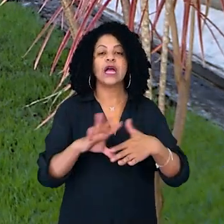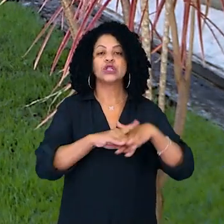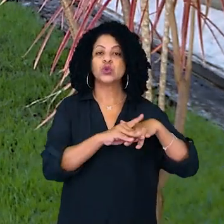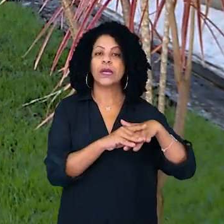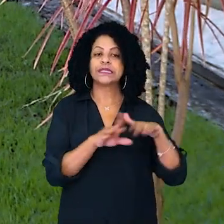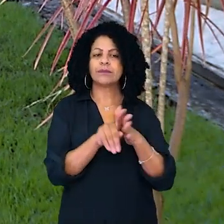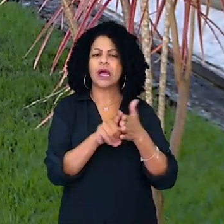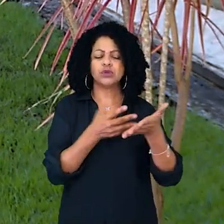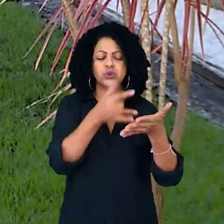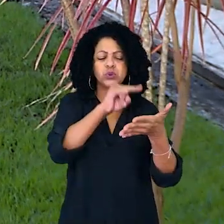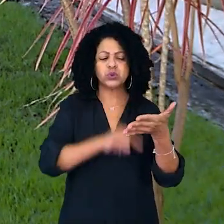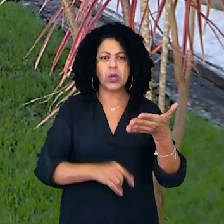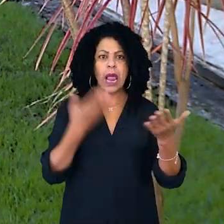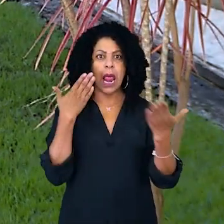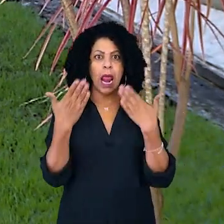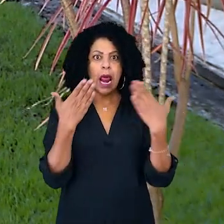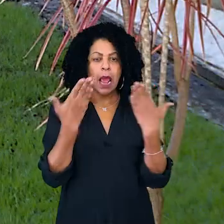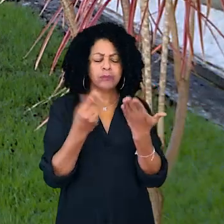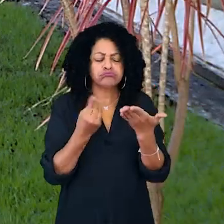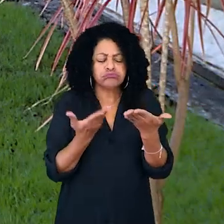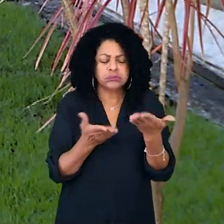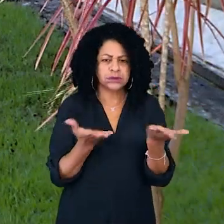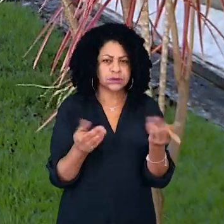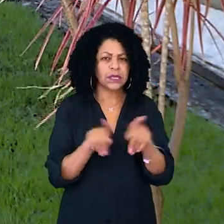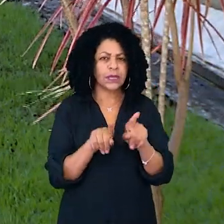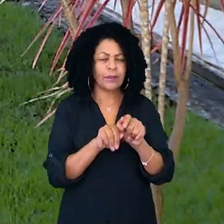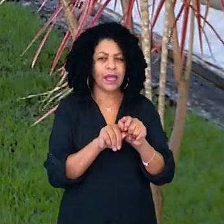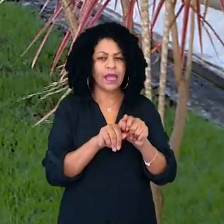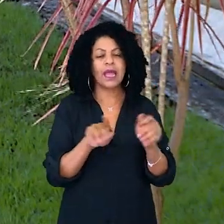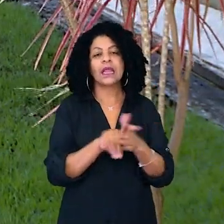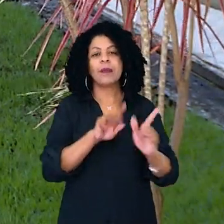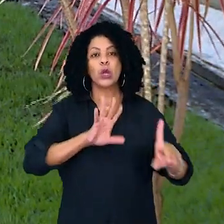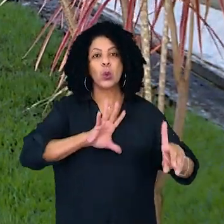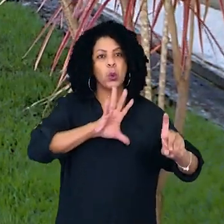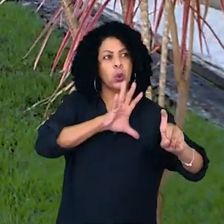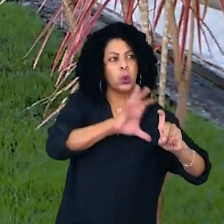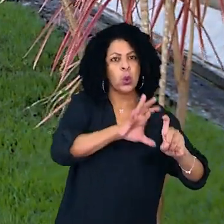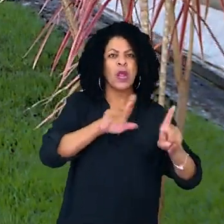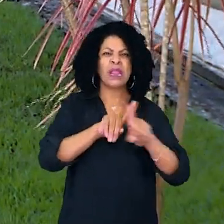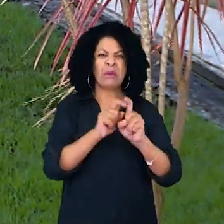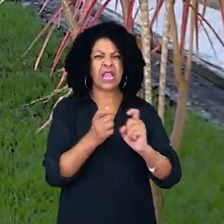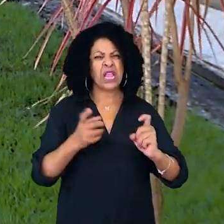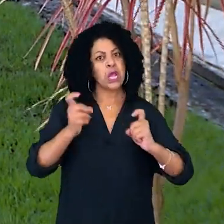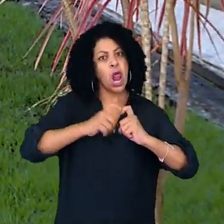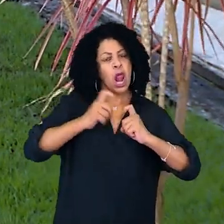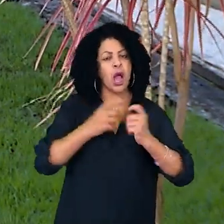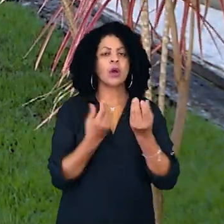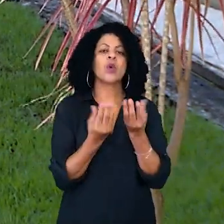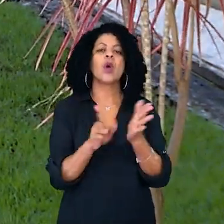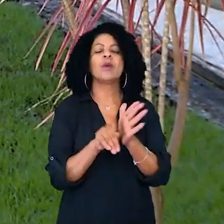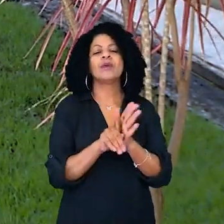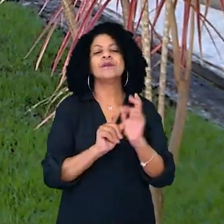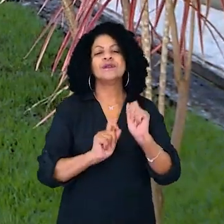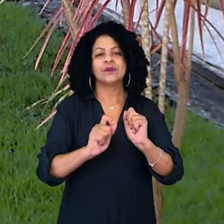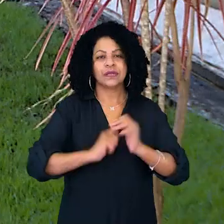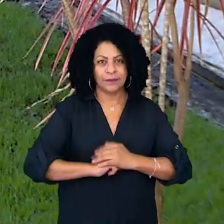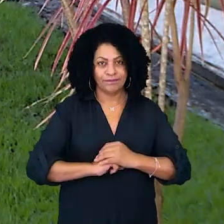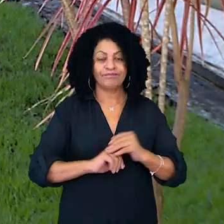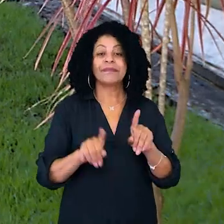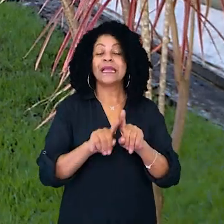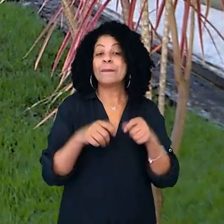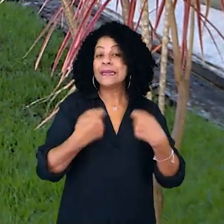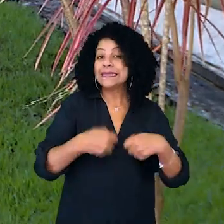as doenças psiquiátricas apontadas e o alegado assédio moral e sexual com a devida reintegração ao